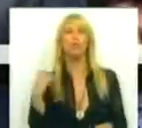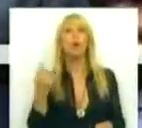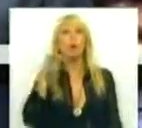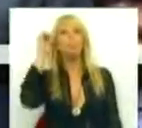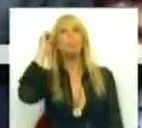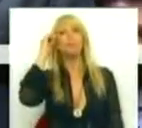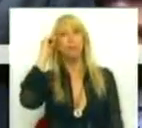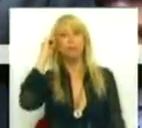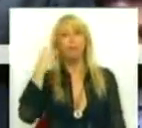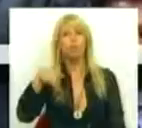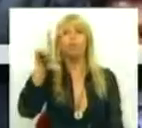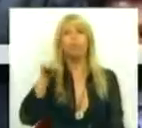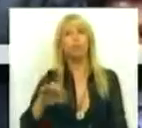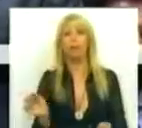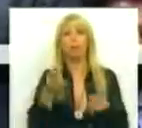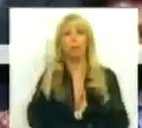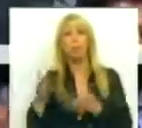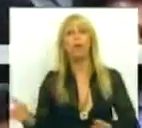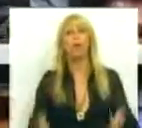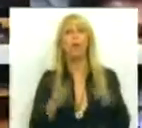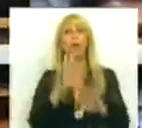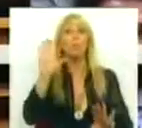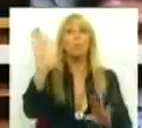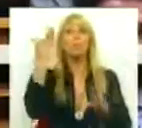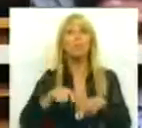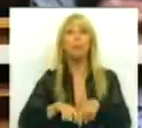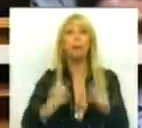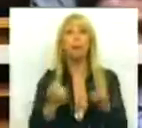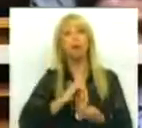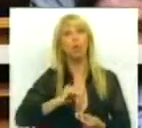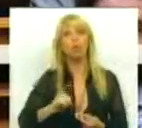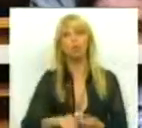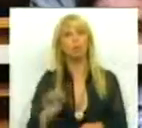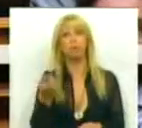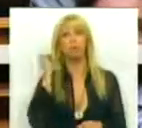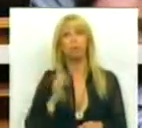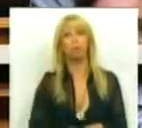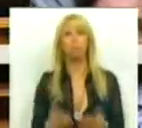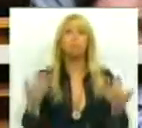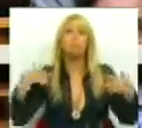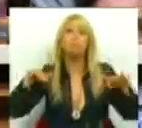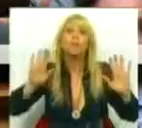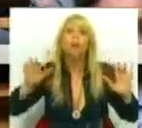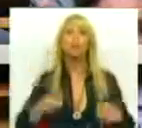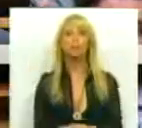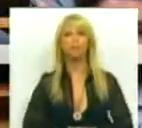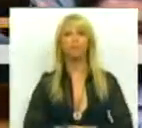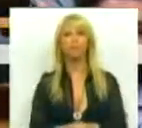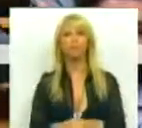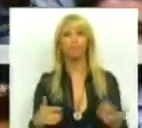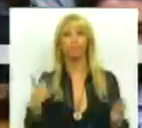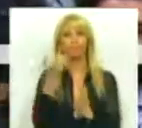também não era o caminho do principal partido da oposição. Mas a